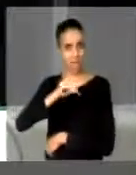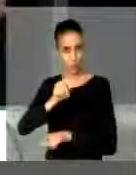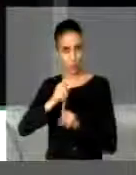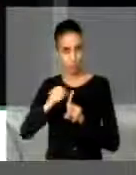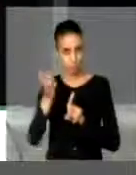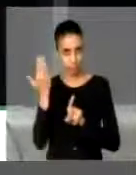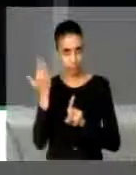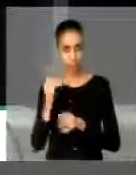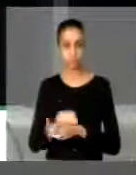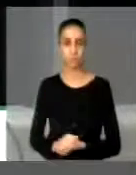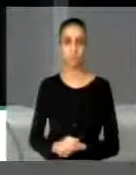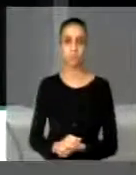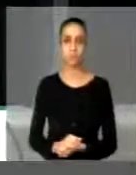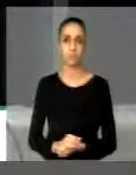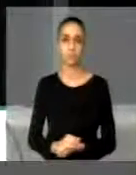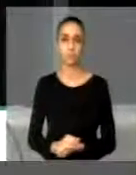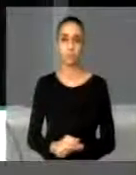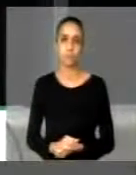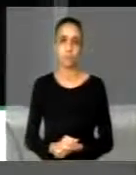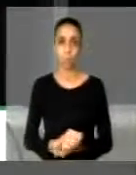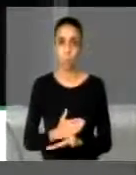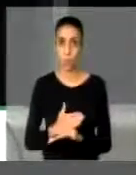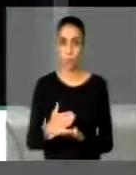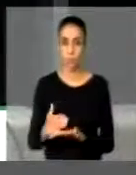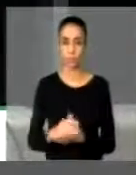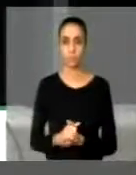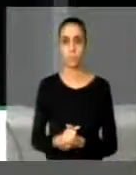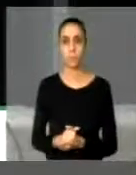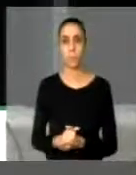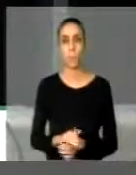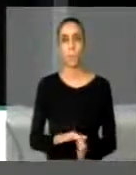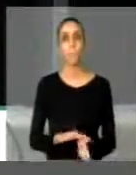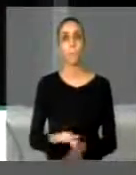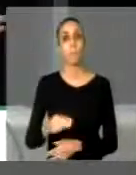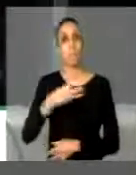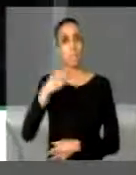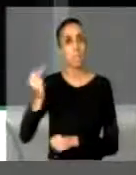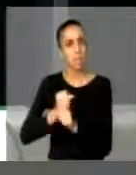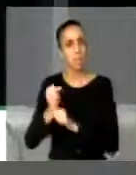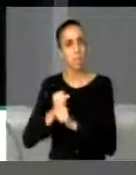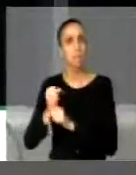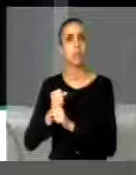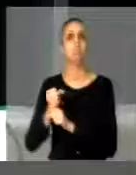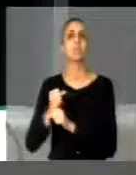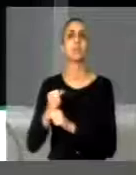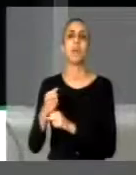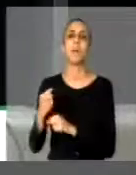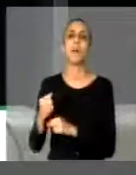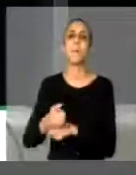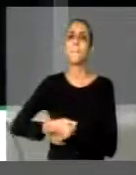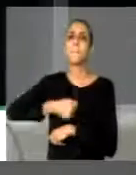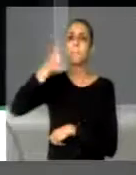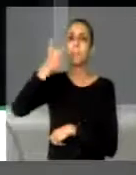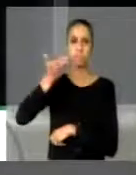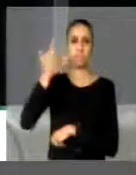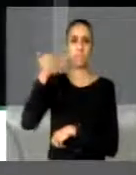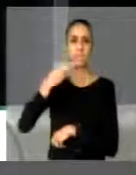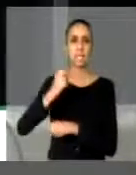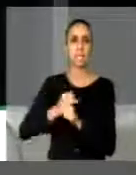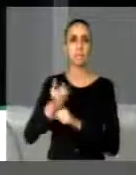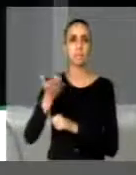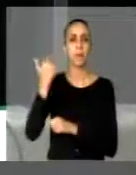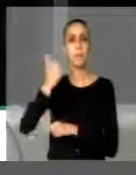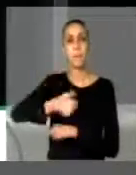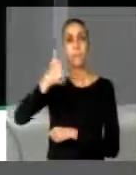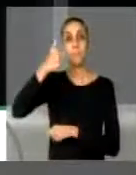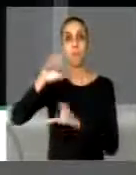30 anos, senhor presidente, querida deputada Keiko Otto, se realizava a primeira Conferência Nacional de